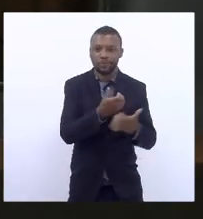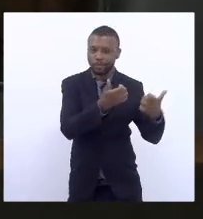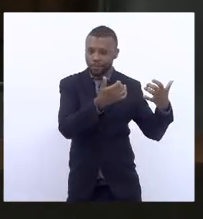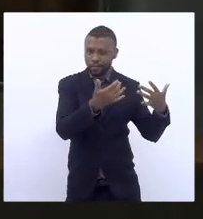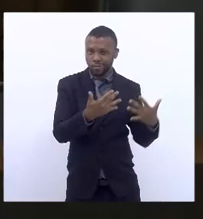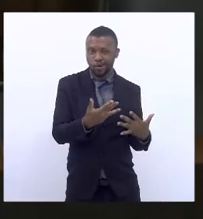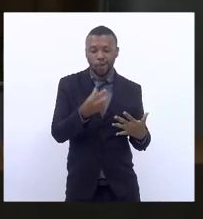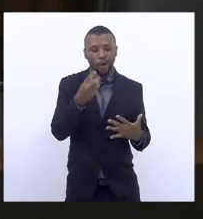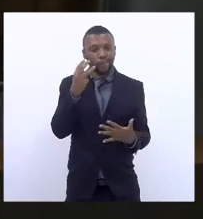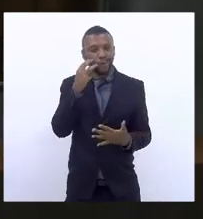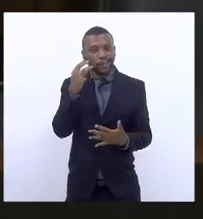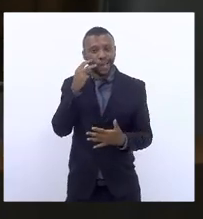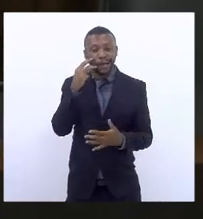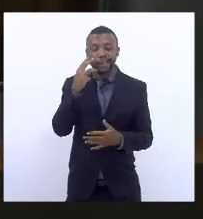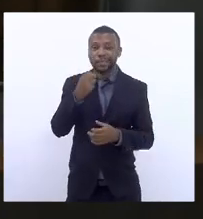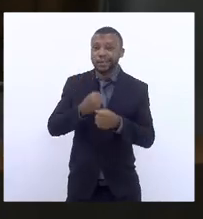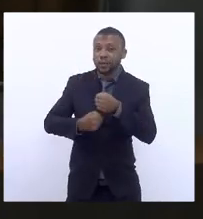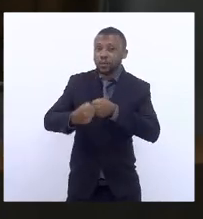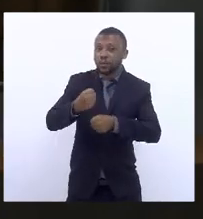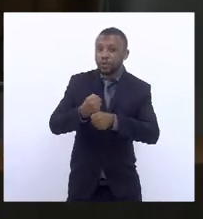desde 64.